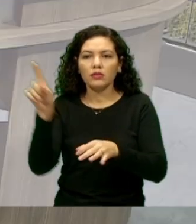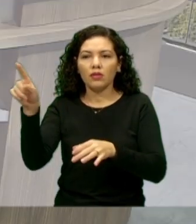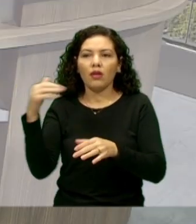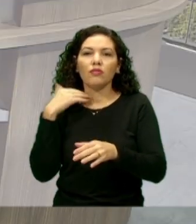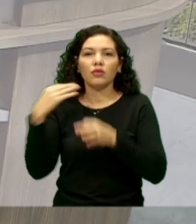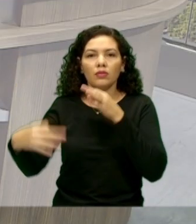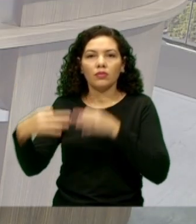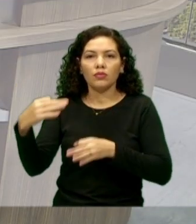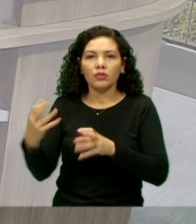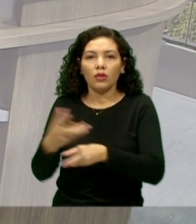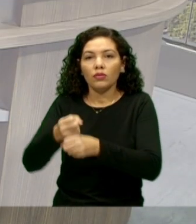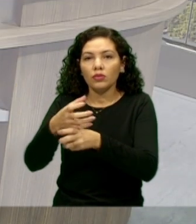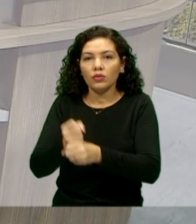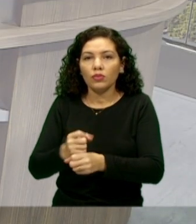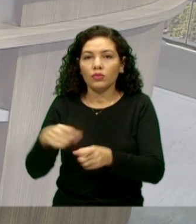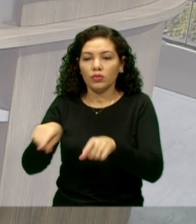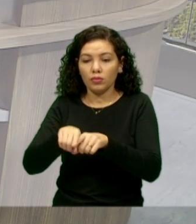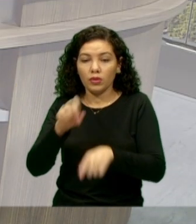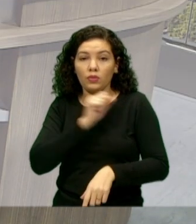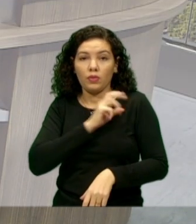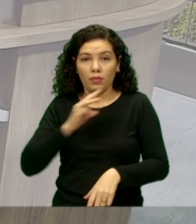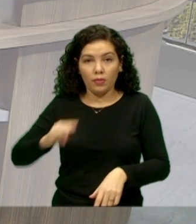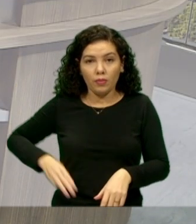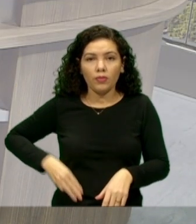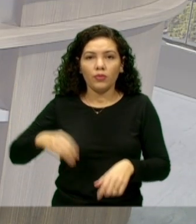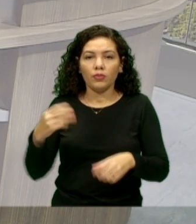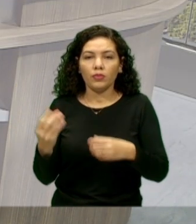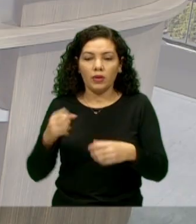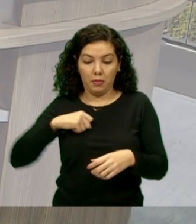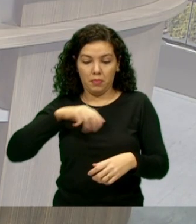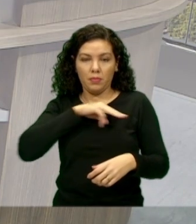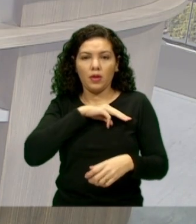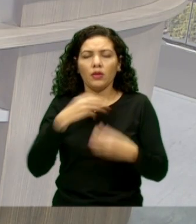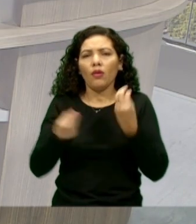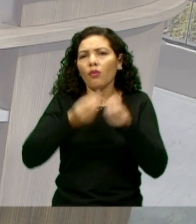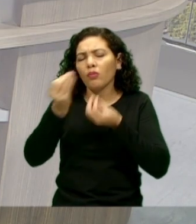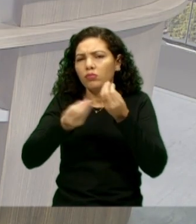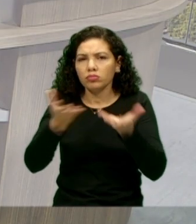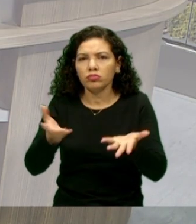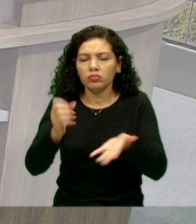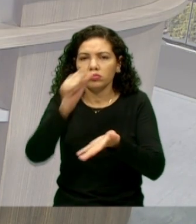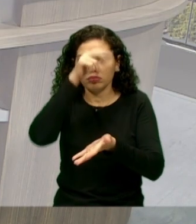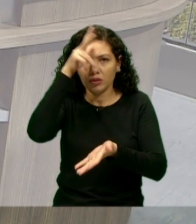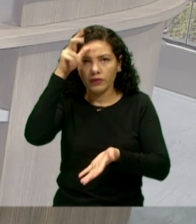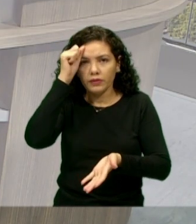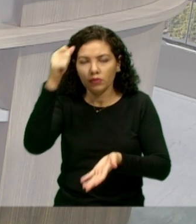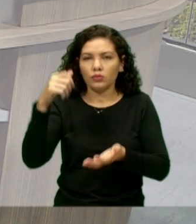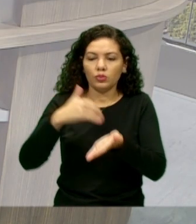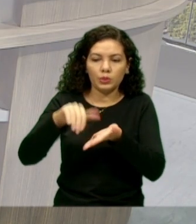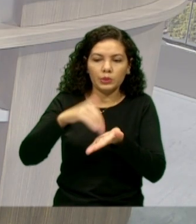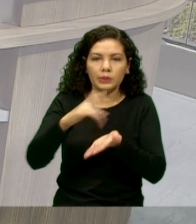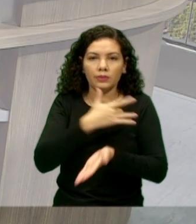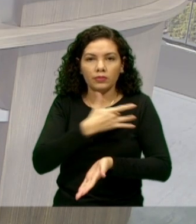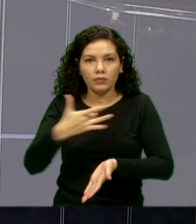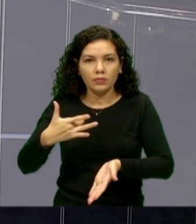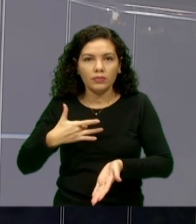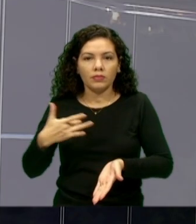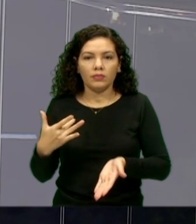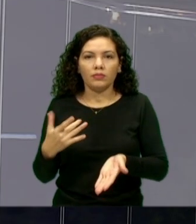Tribunal de Contas e no Ministério Público? Em que pé que está isso? A Prefeitura, a Secretaria de